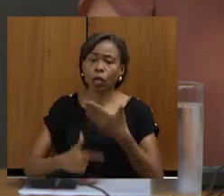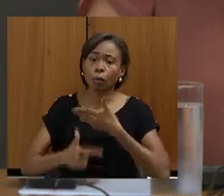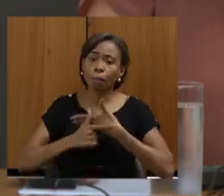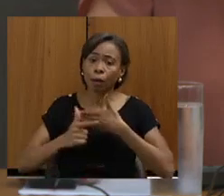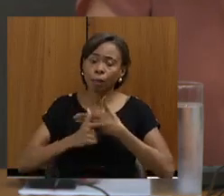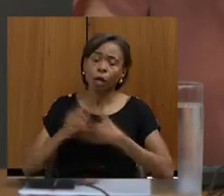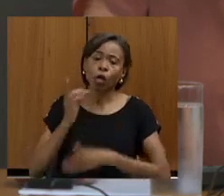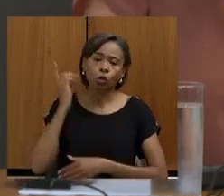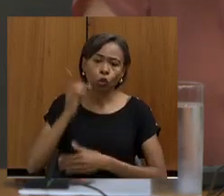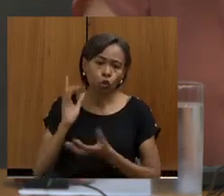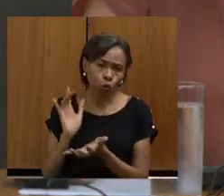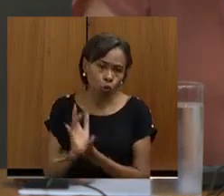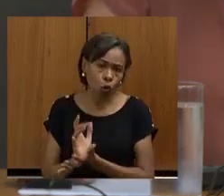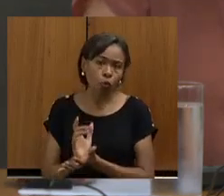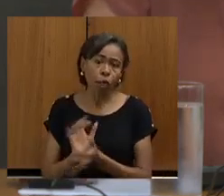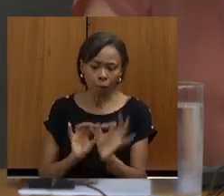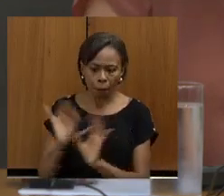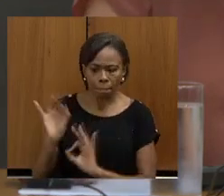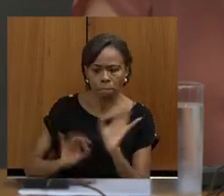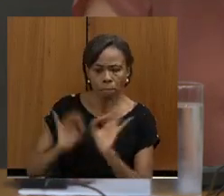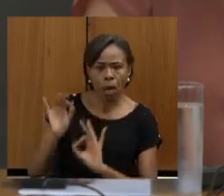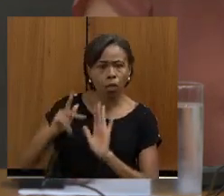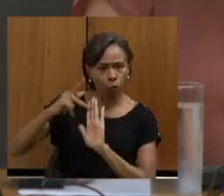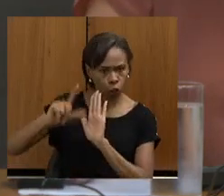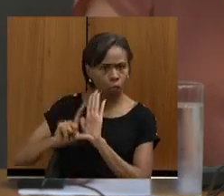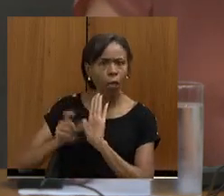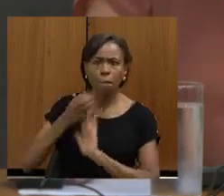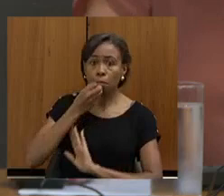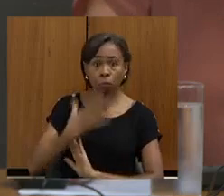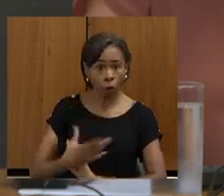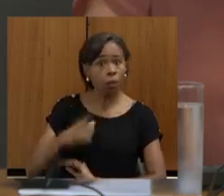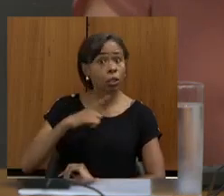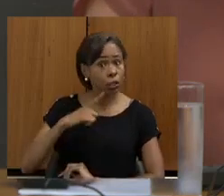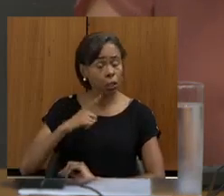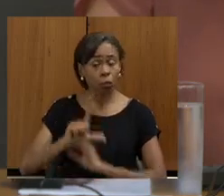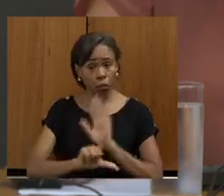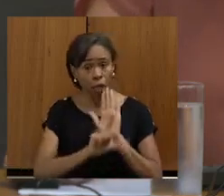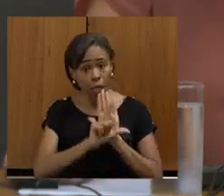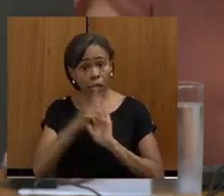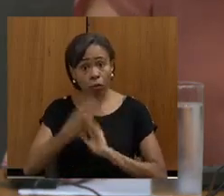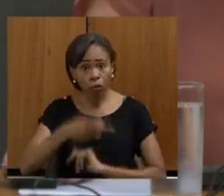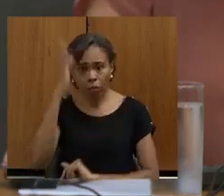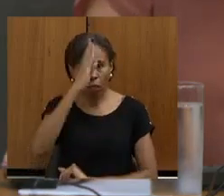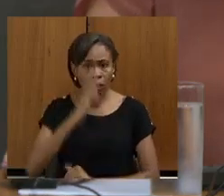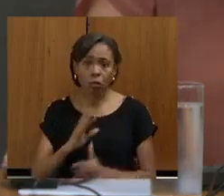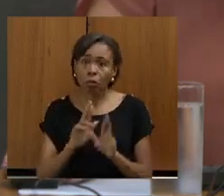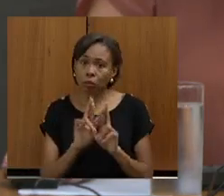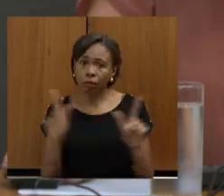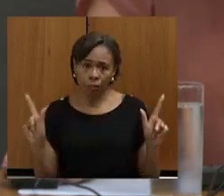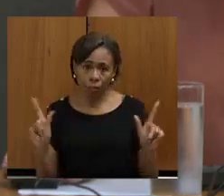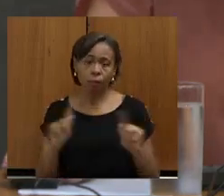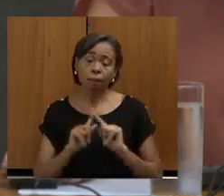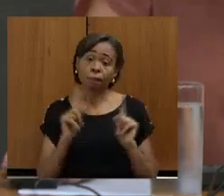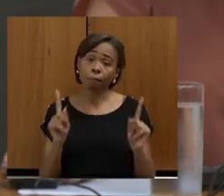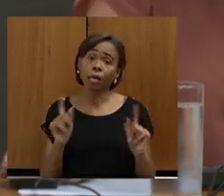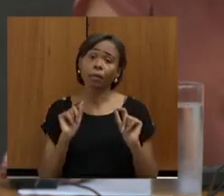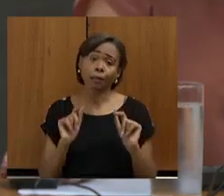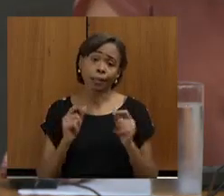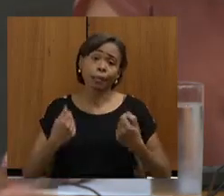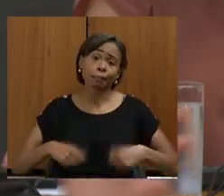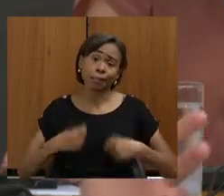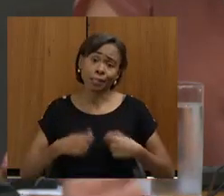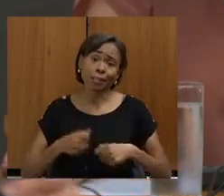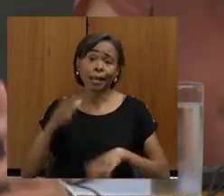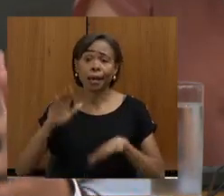legisladores, ao produzirem bons projetos de lei, que a gente tem uma lei realmente no Brasil diferenciada, mas que falha na